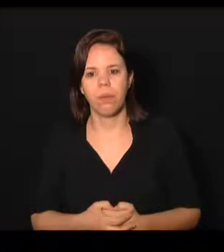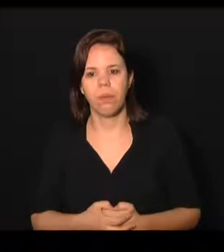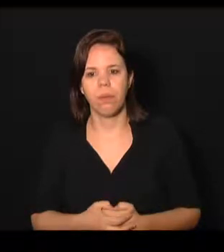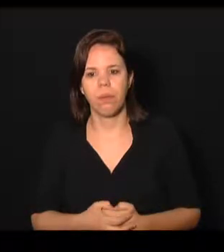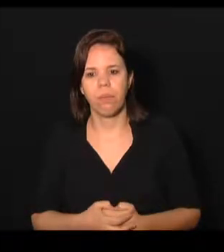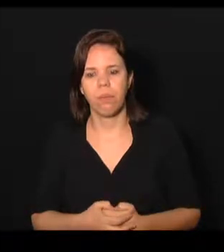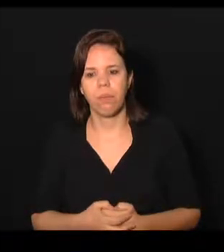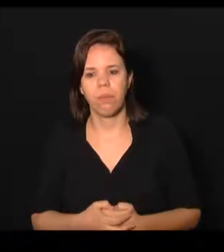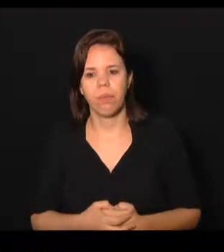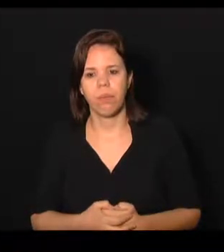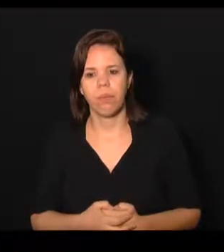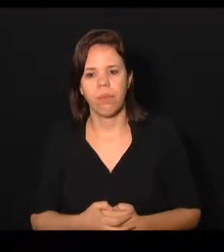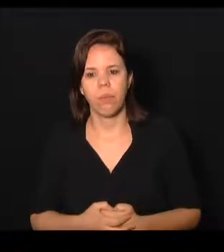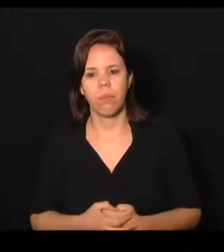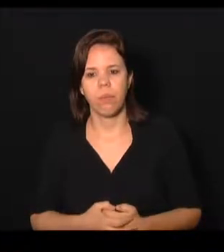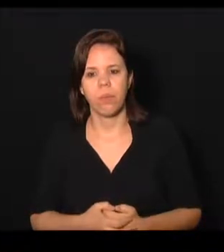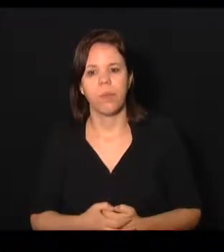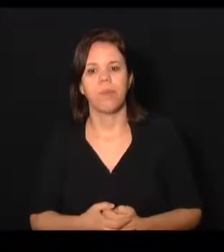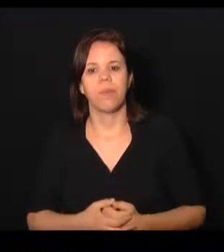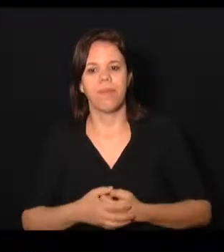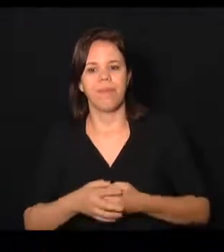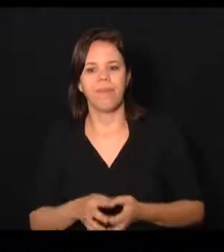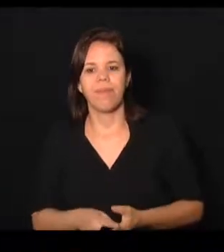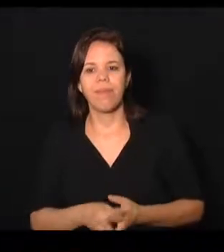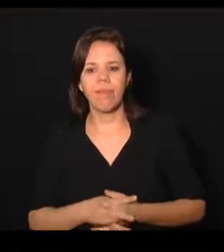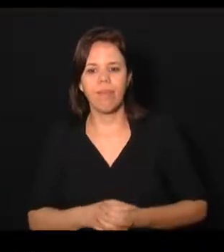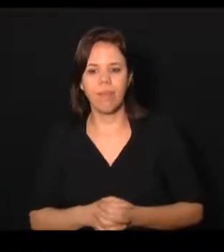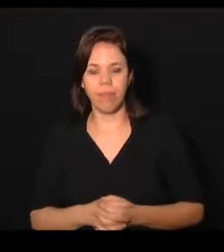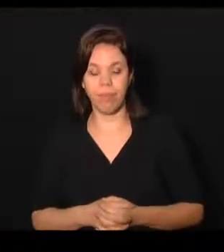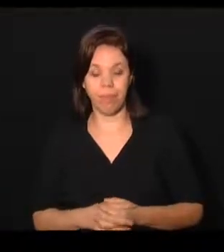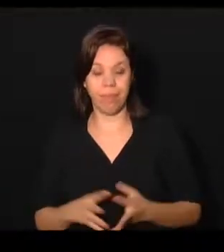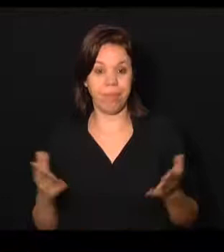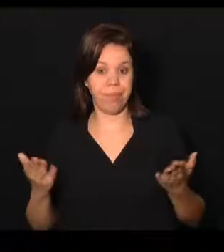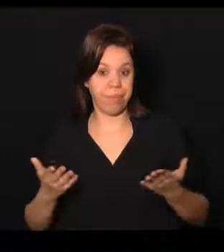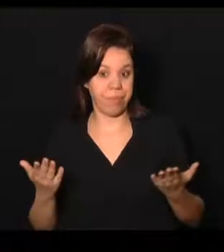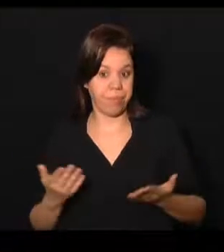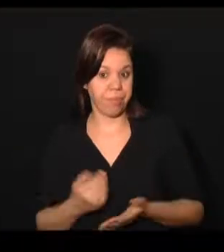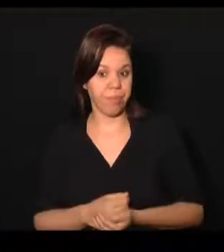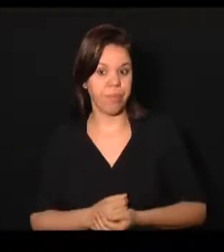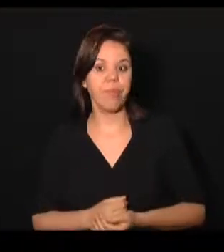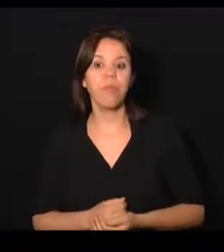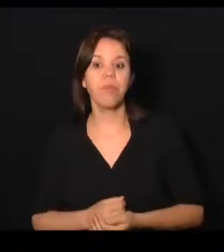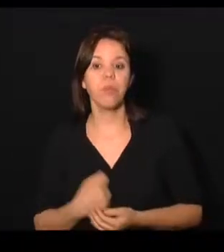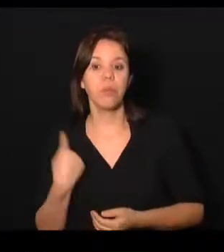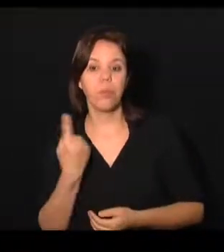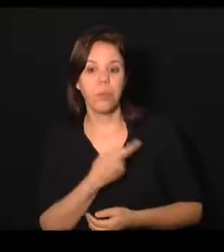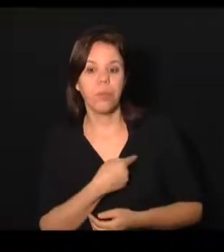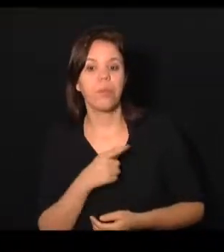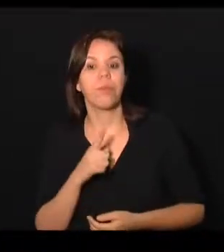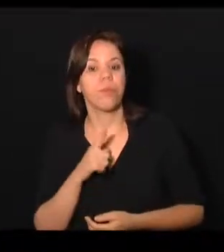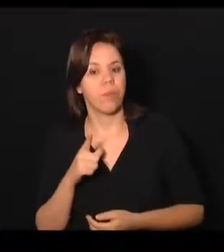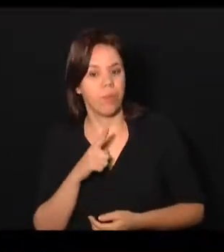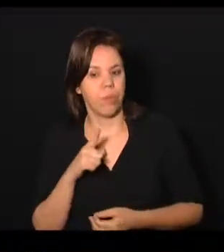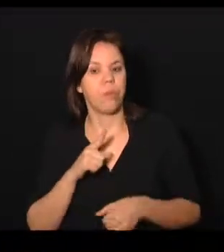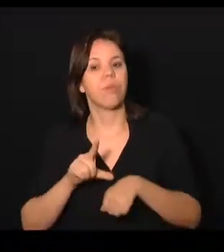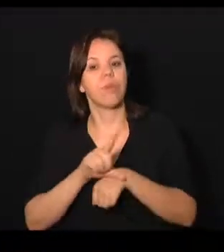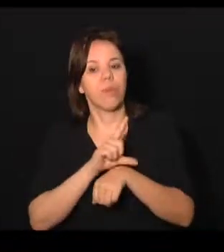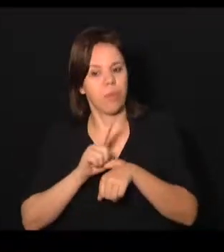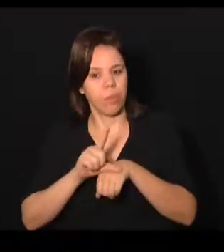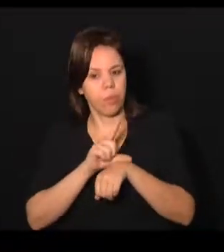Aí foi. Tem que clicar em cima, foi. Então, atualmente, nós temos a atual